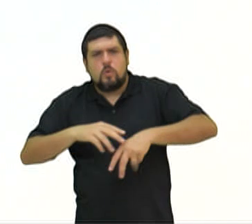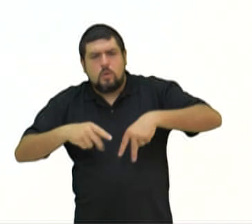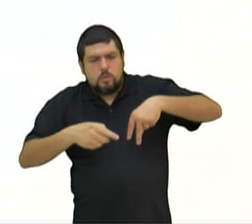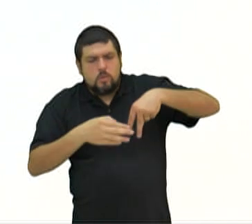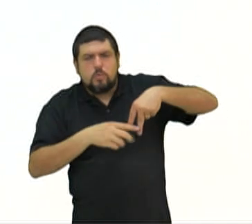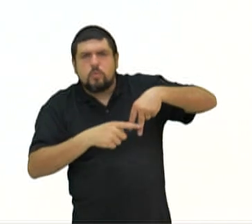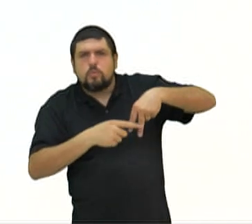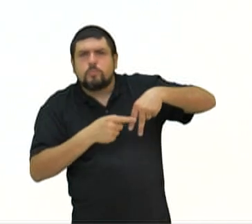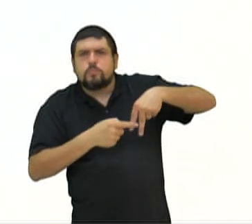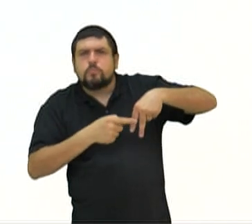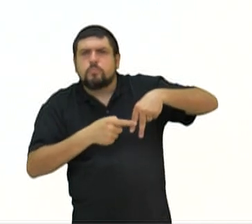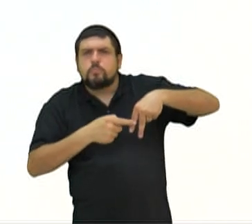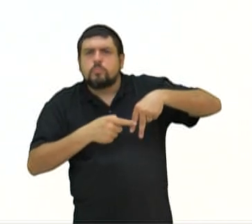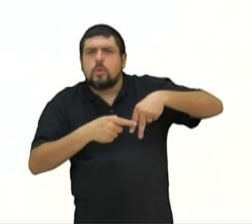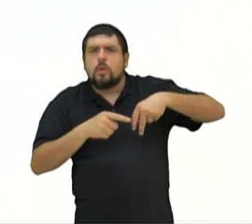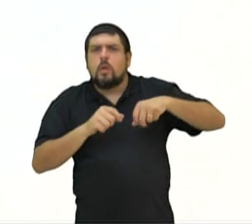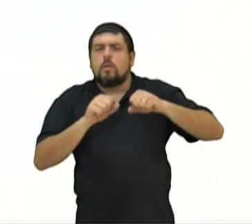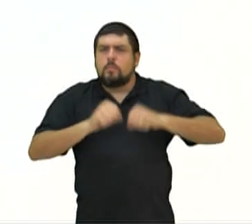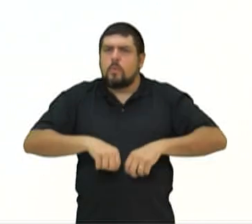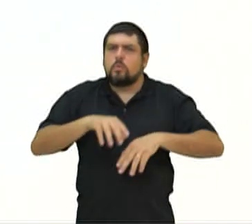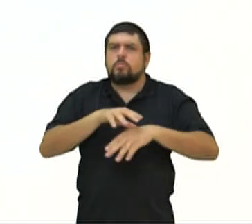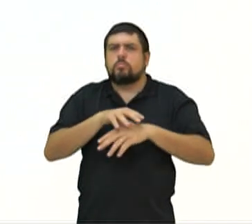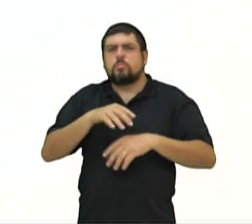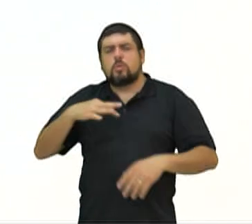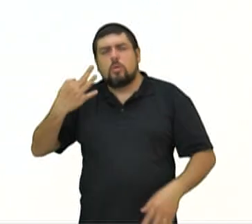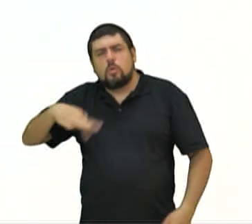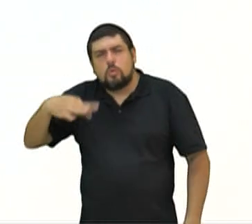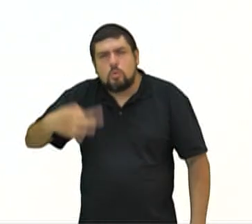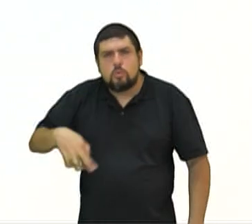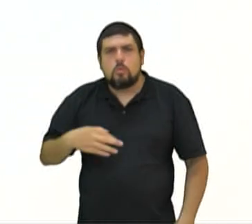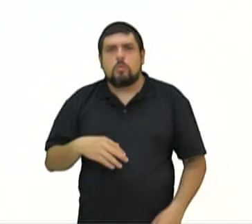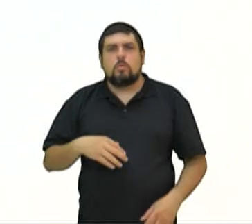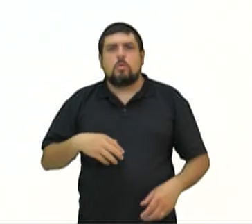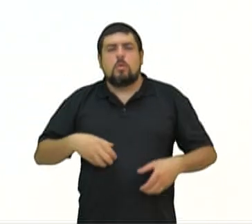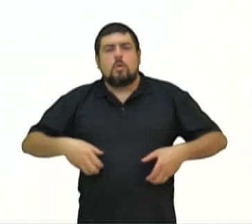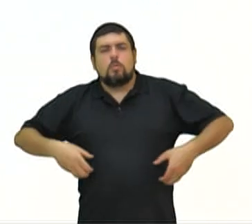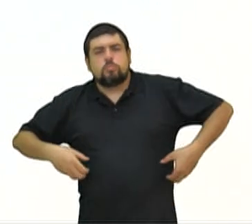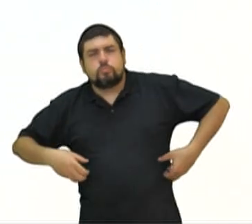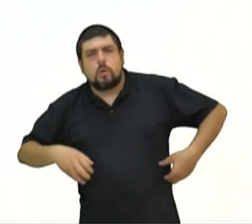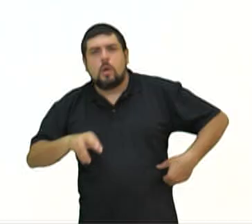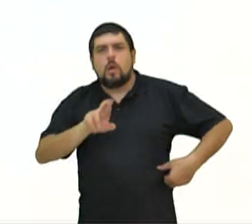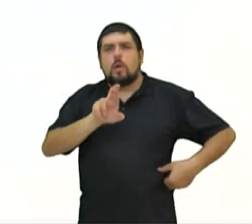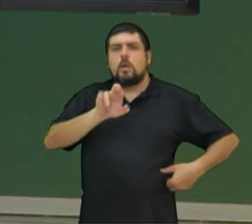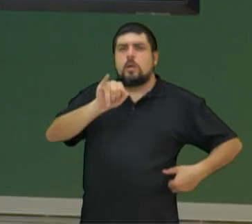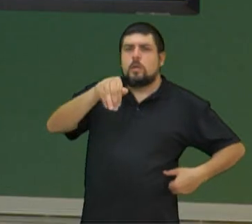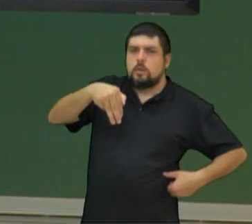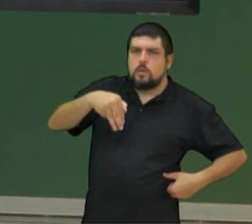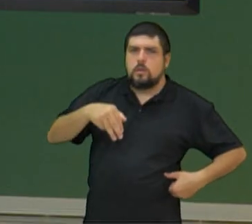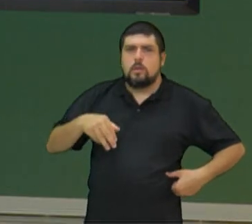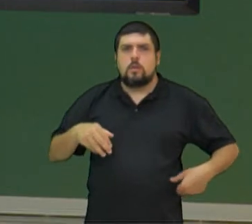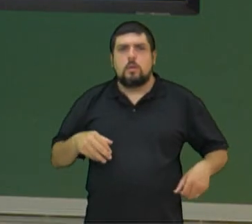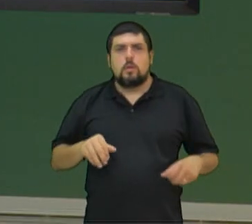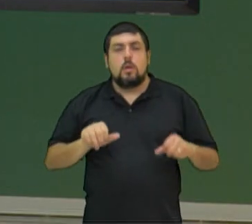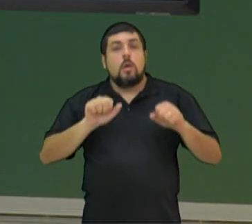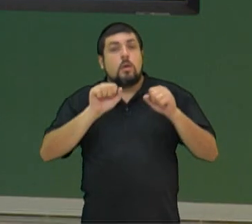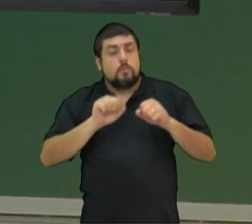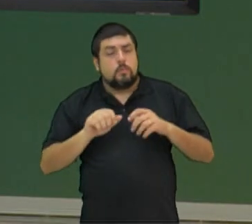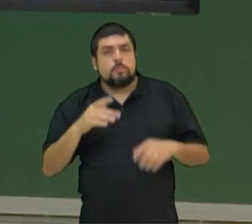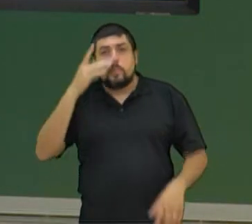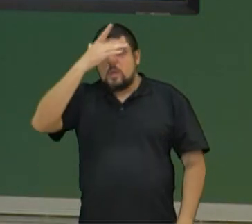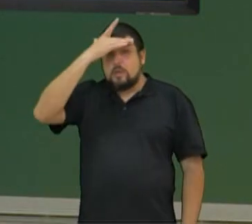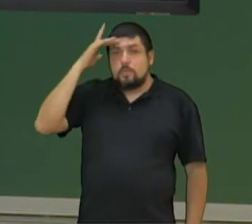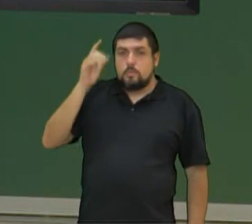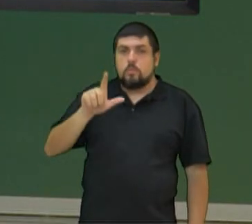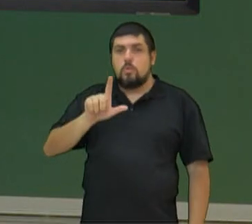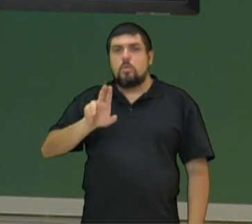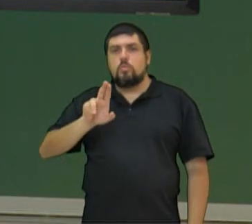nos rins, algumas delas podem ter, tá? A pessoa que tem lúpus, o corpo dela